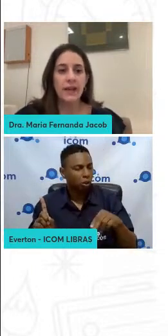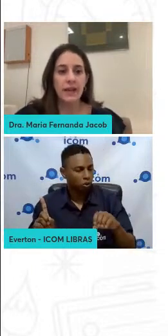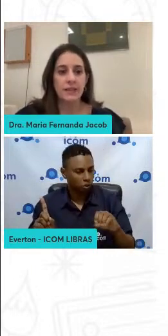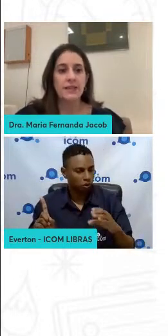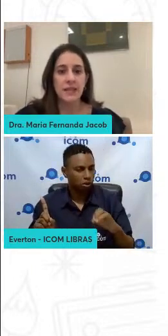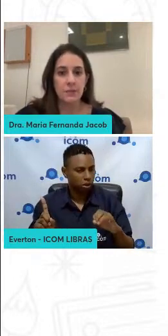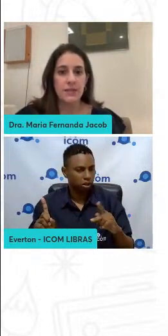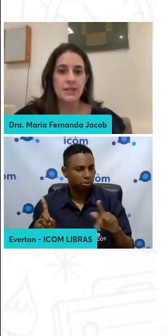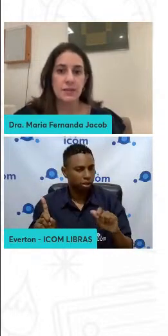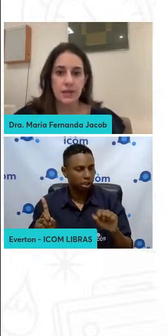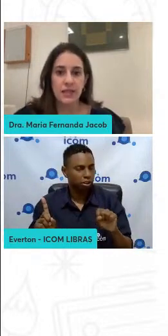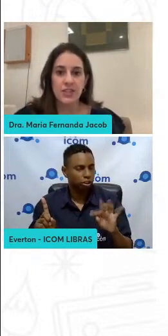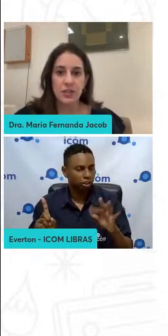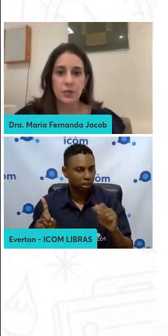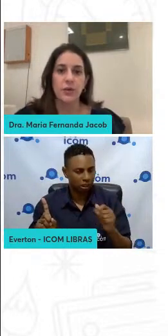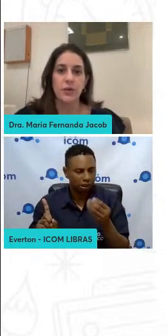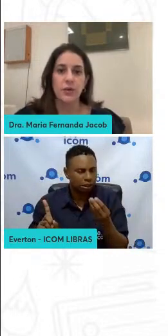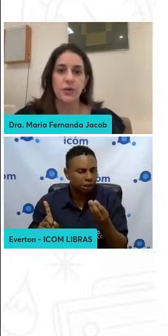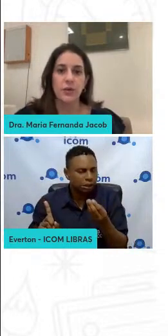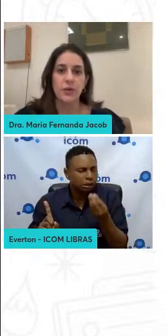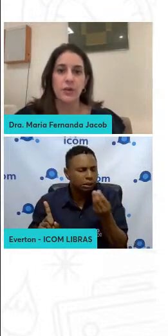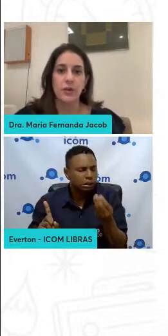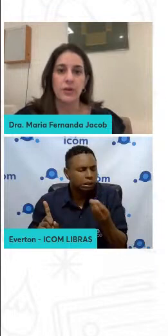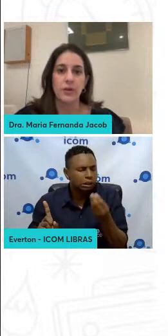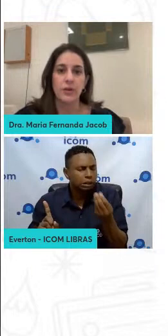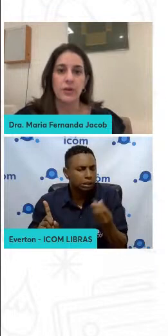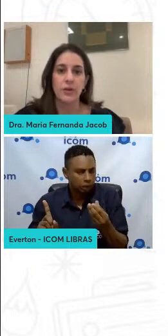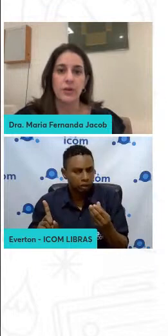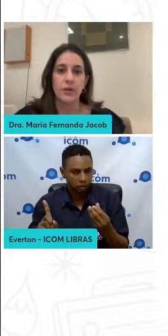vem acompanhada dessa hipersensibilidade à dor.